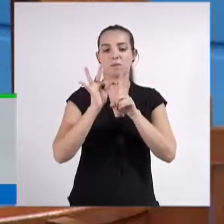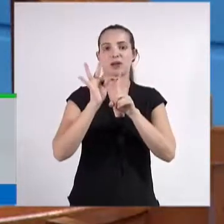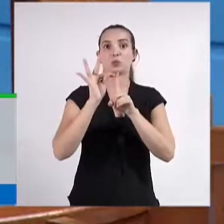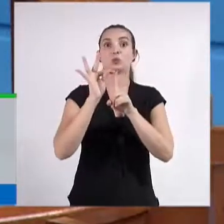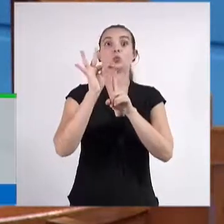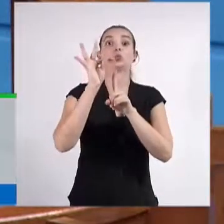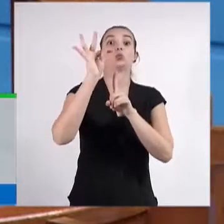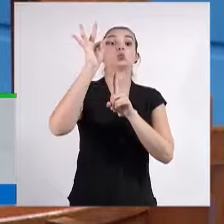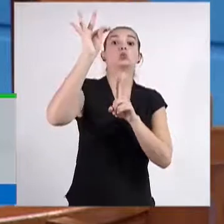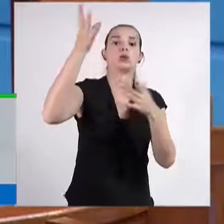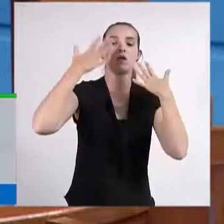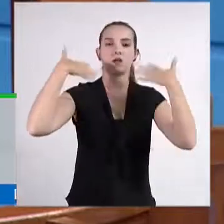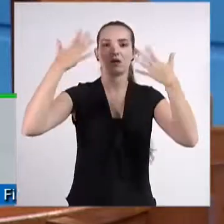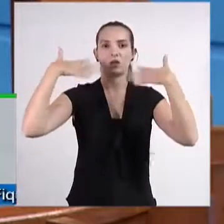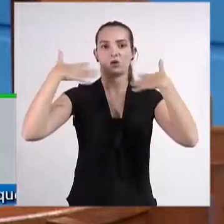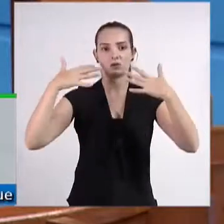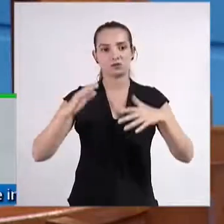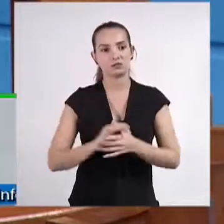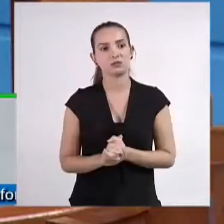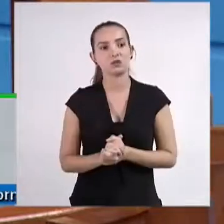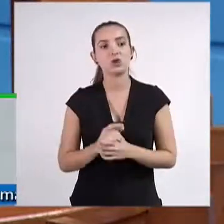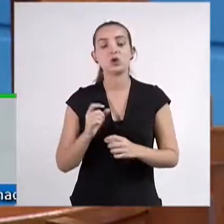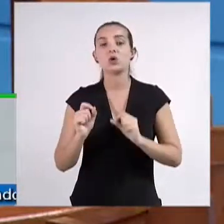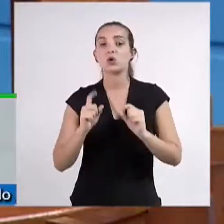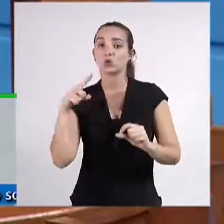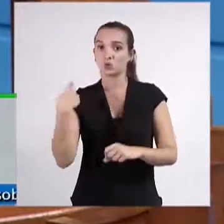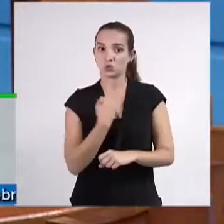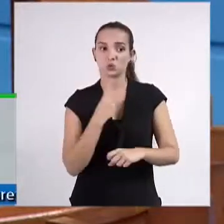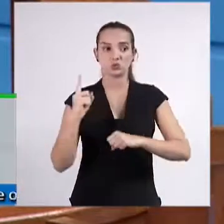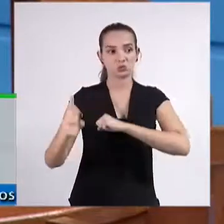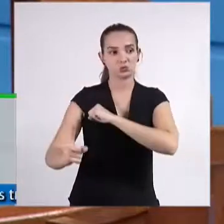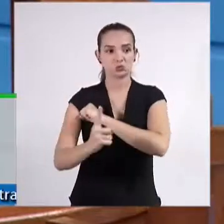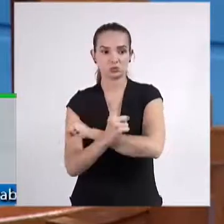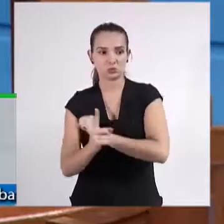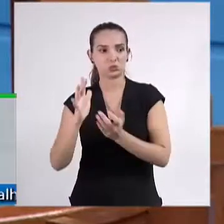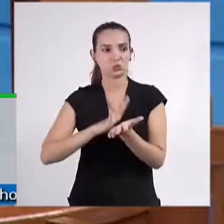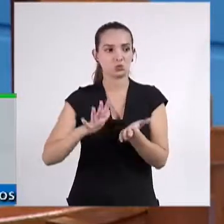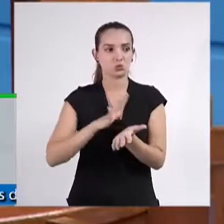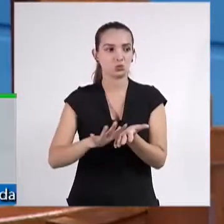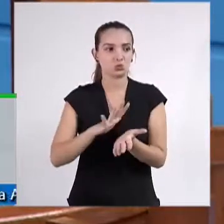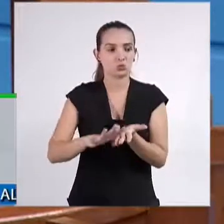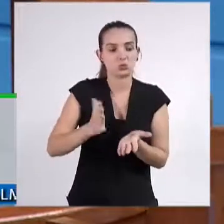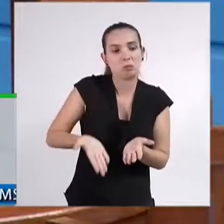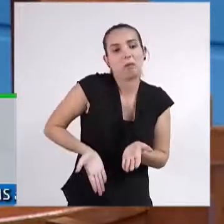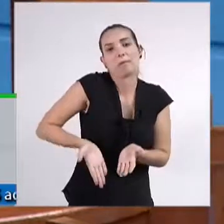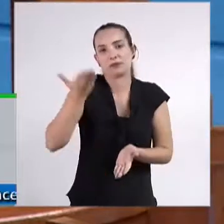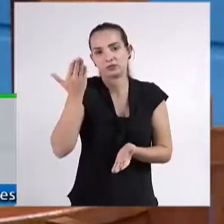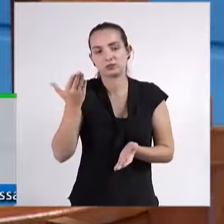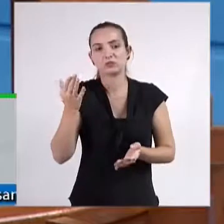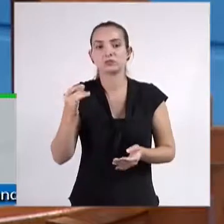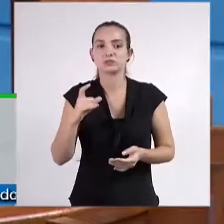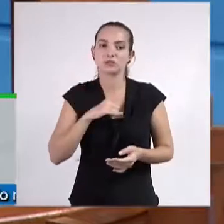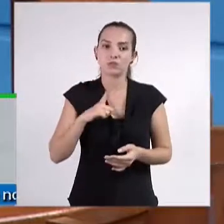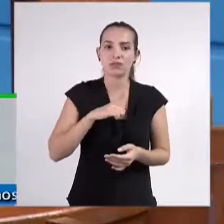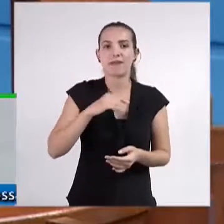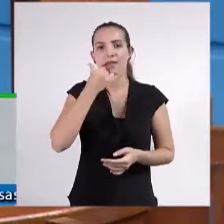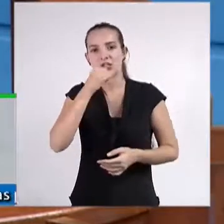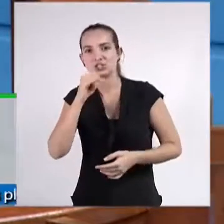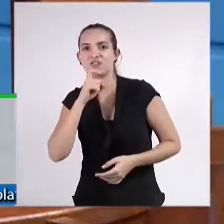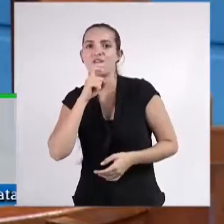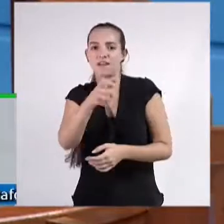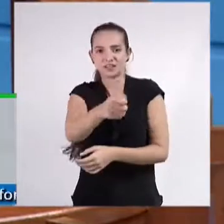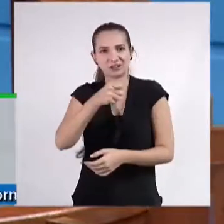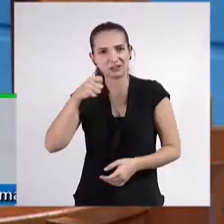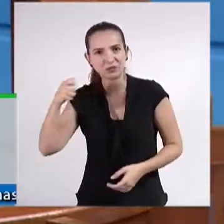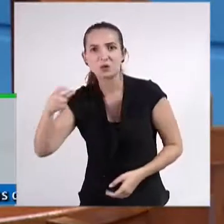nesse período fizeram com que o consumo aumentasse. E eletrodomésticos como